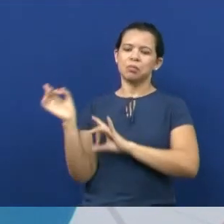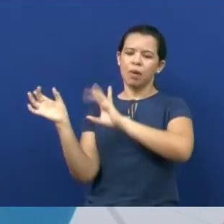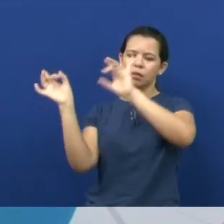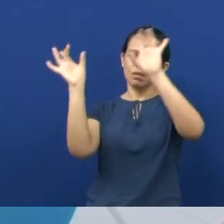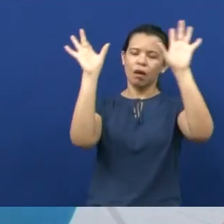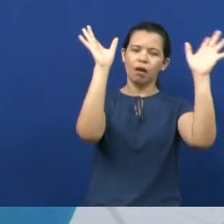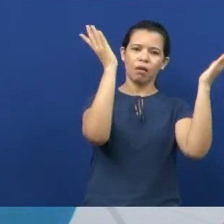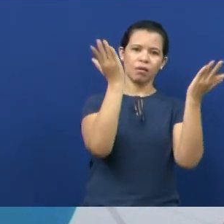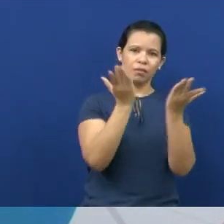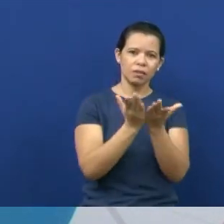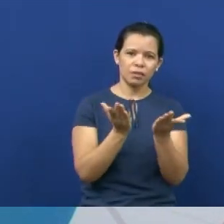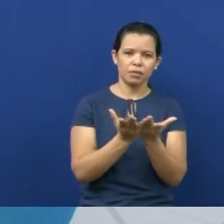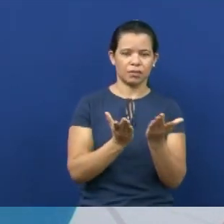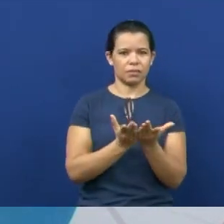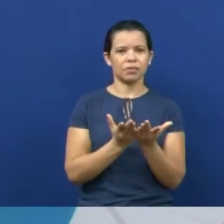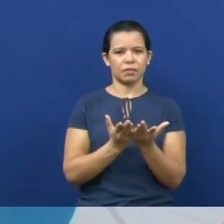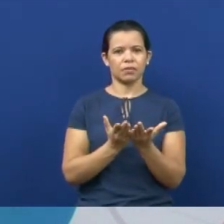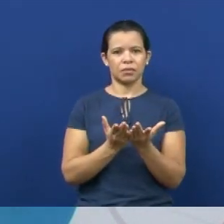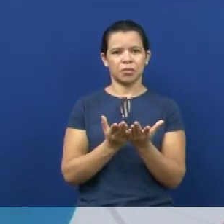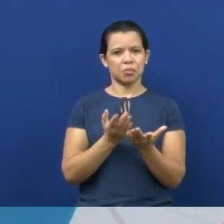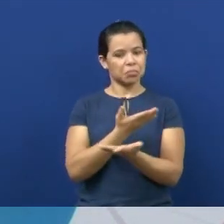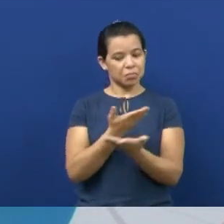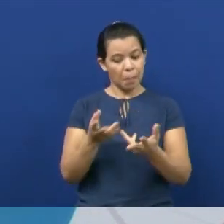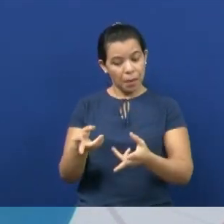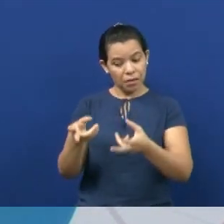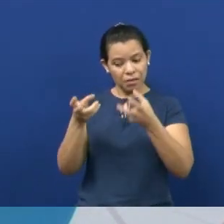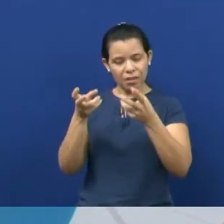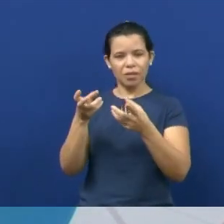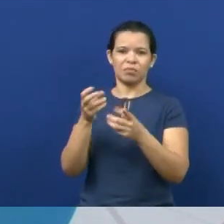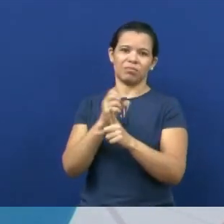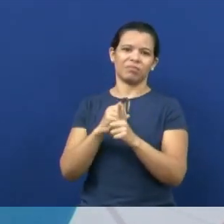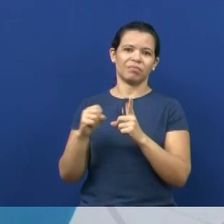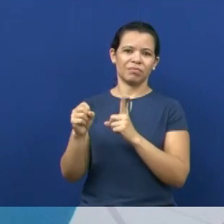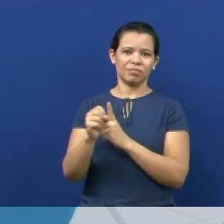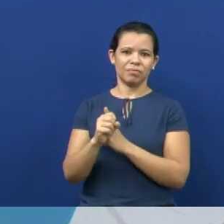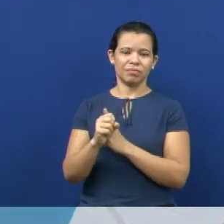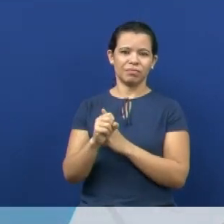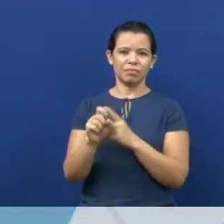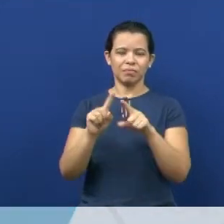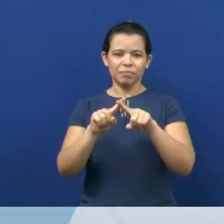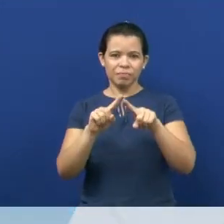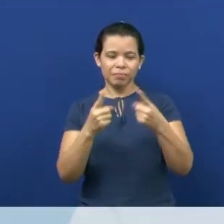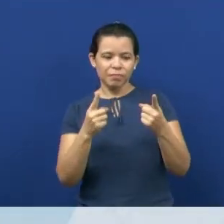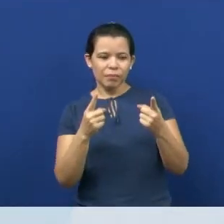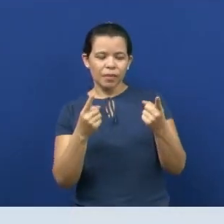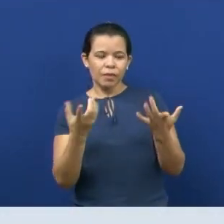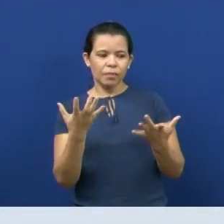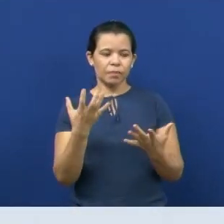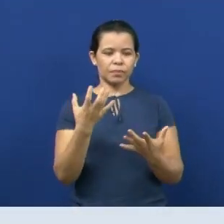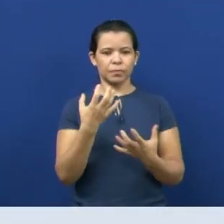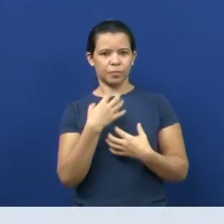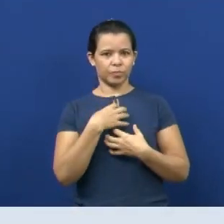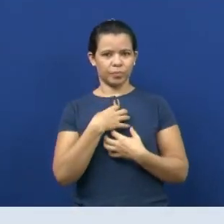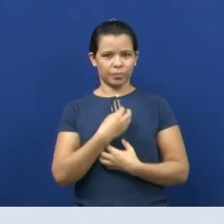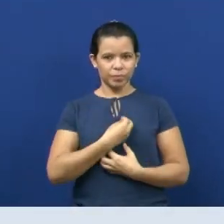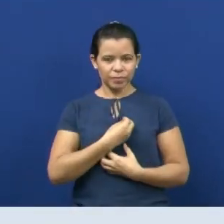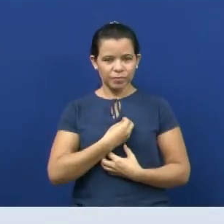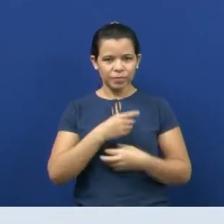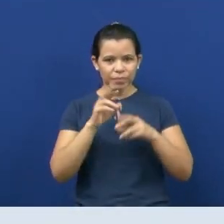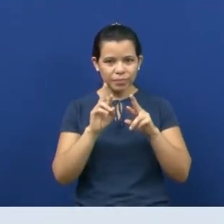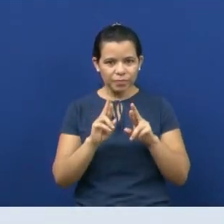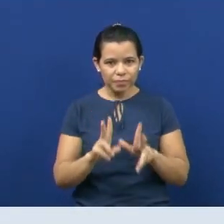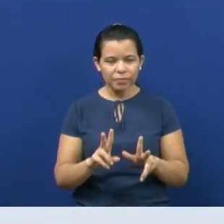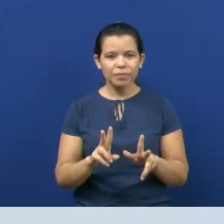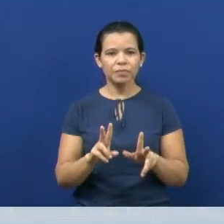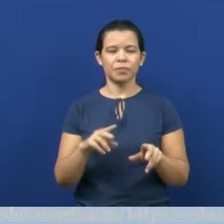esse impacto na sociedade. Já a filosofia de vida é algo totalmente um pouco diferente, porque